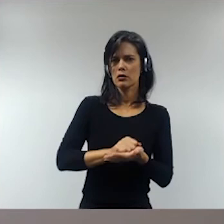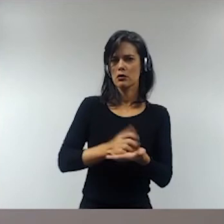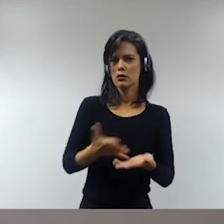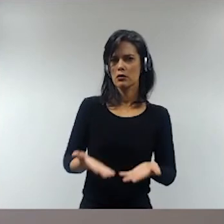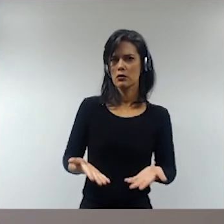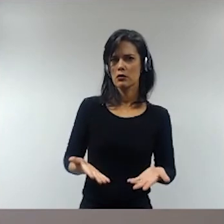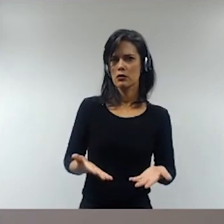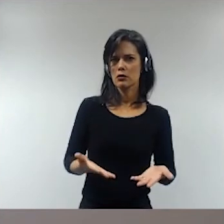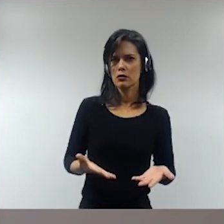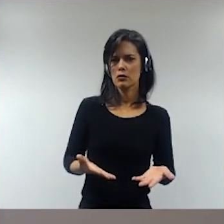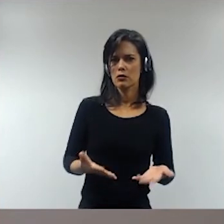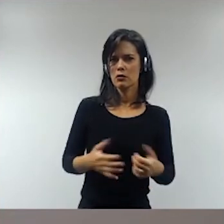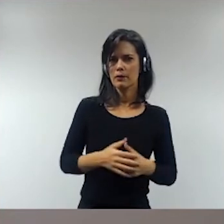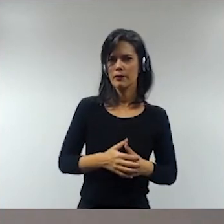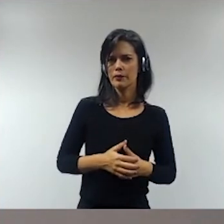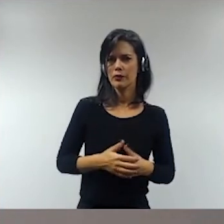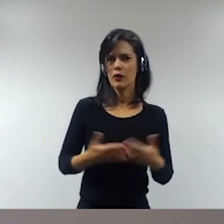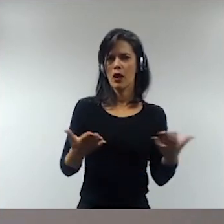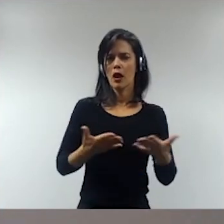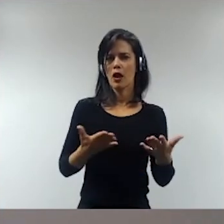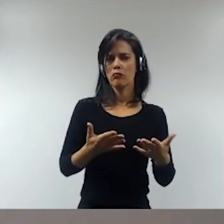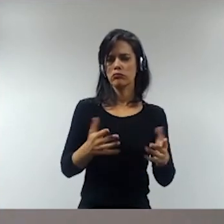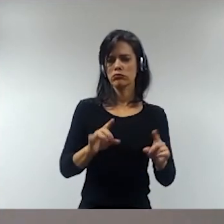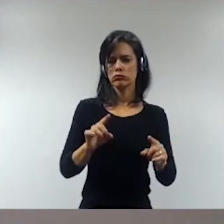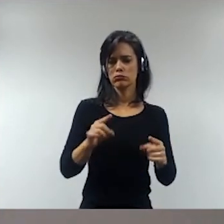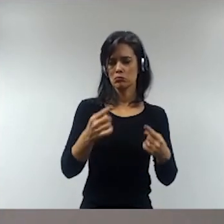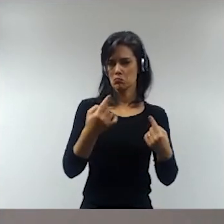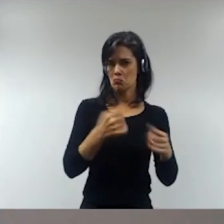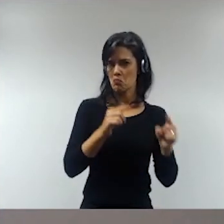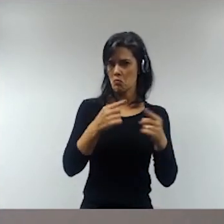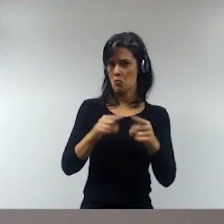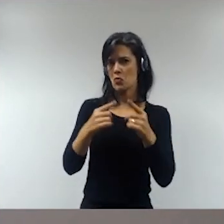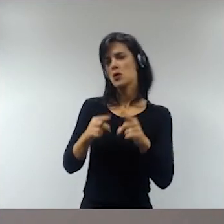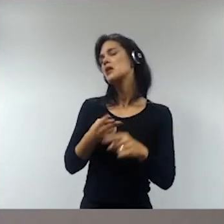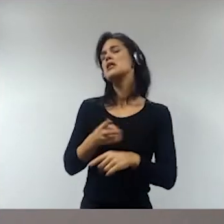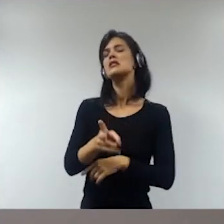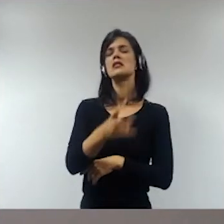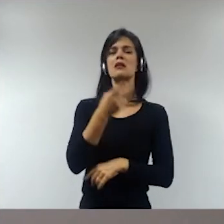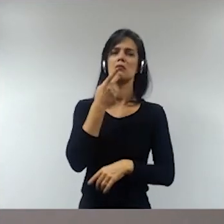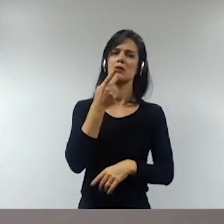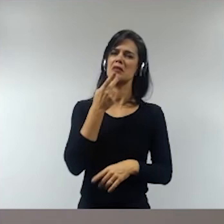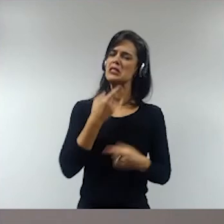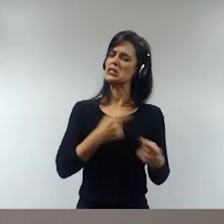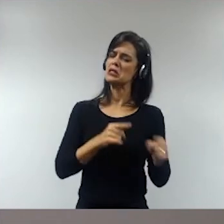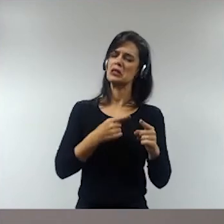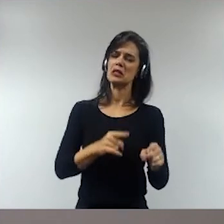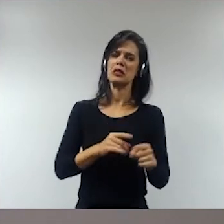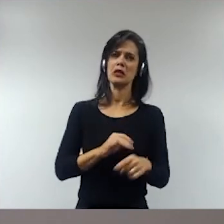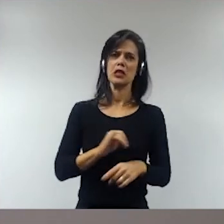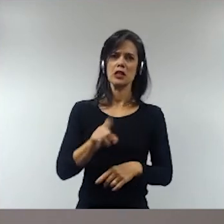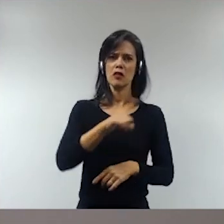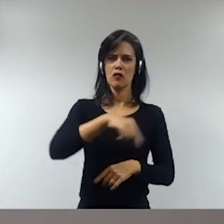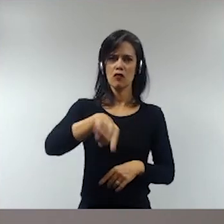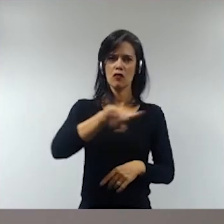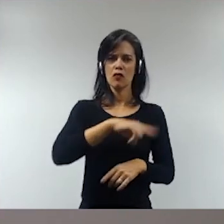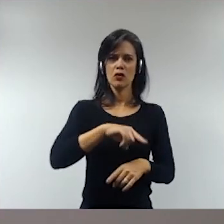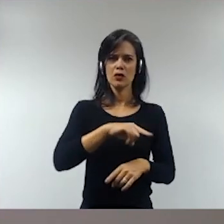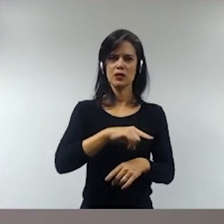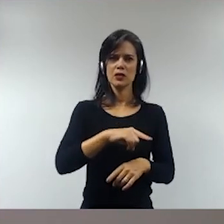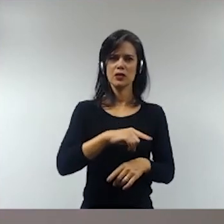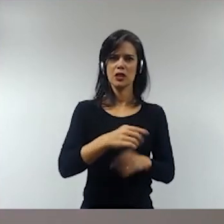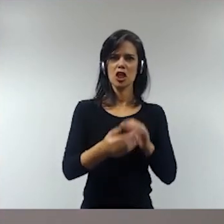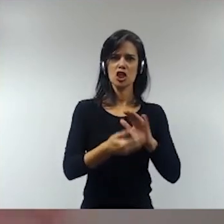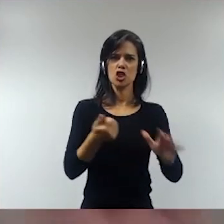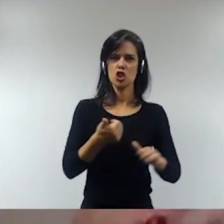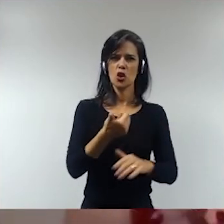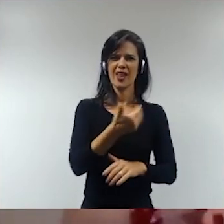advogado leva. Agora, uma provocação que eu faço em todas as falas que eu tenho na ordem. Se você retirou 10 volumes